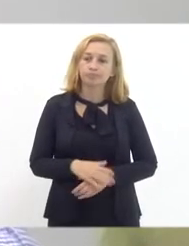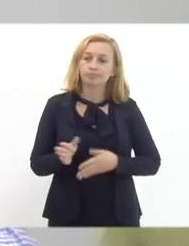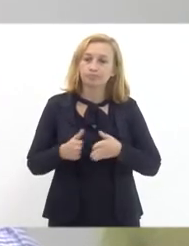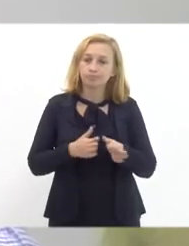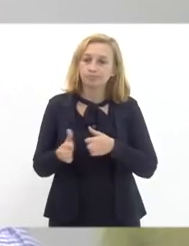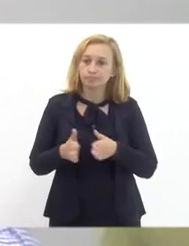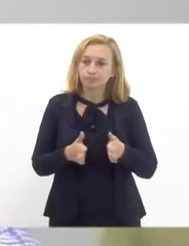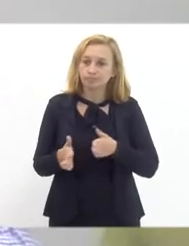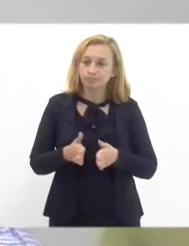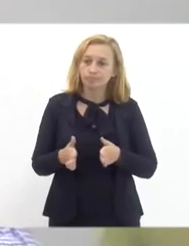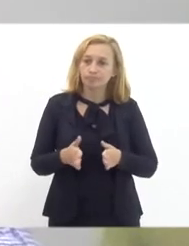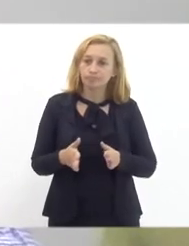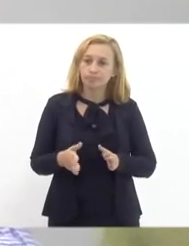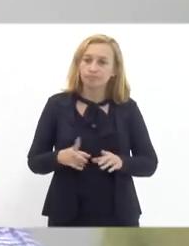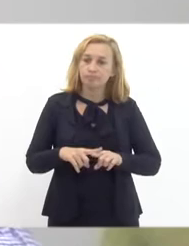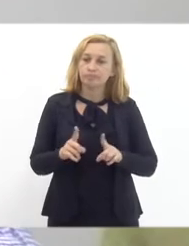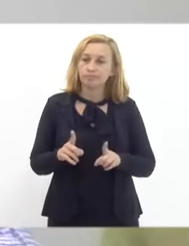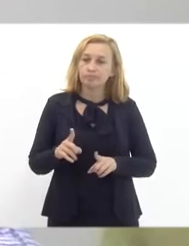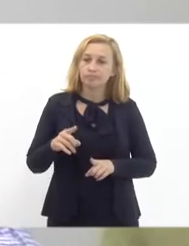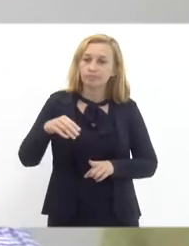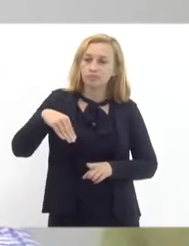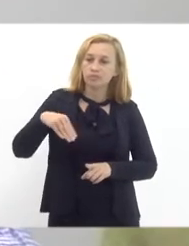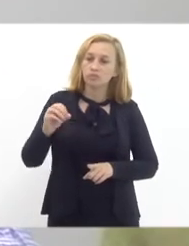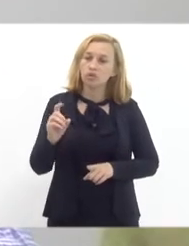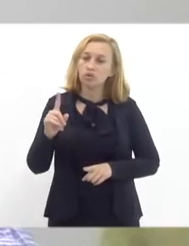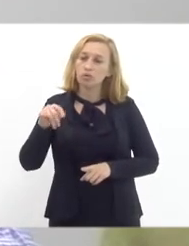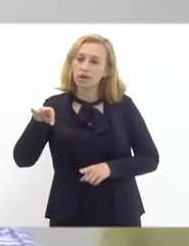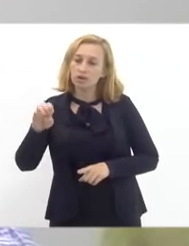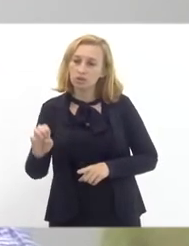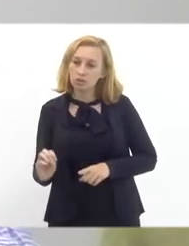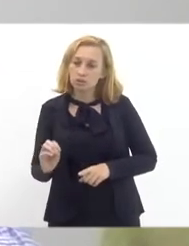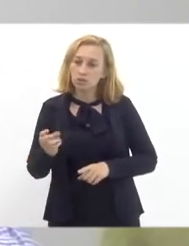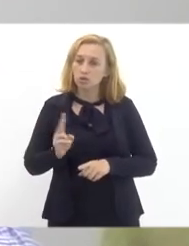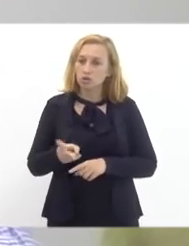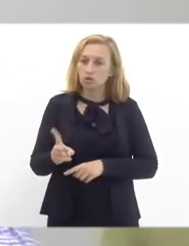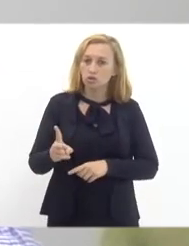acessibilidade, mas o monumento continuou sendo destaque.